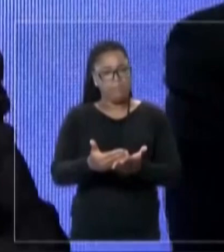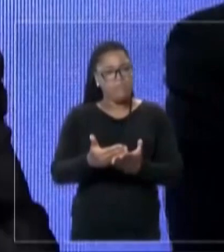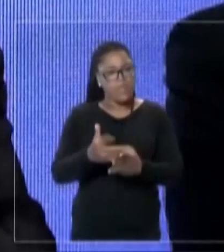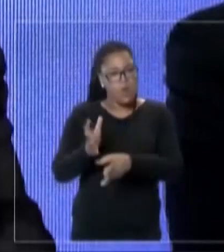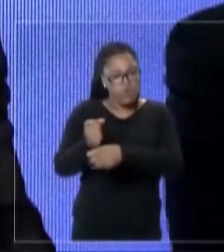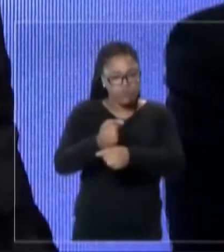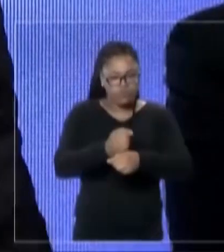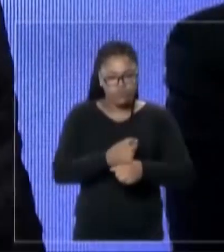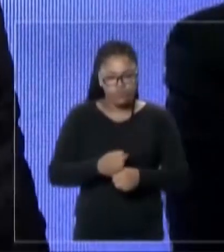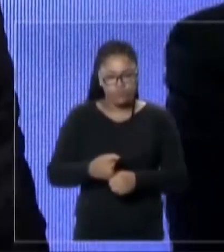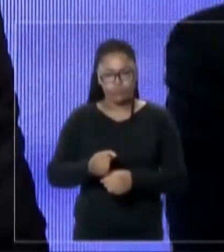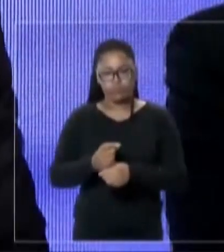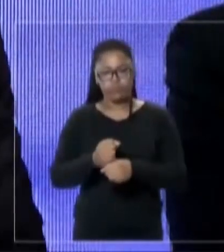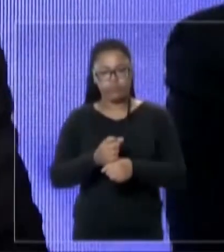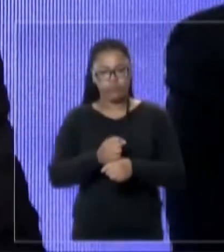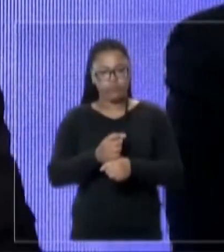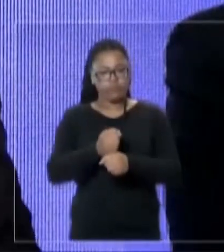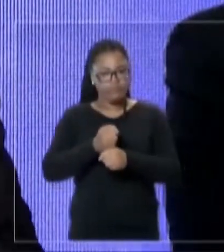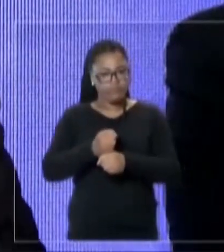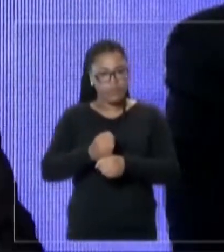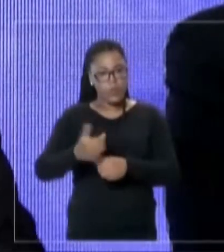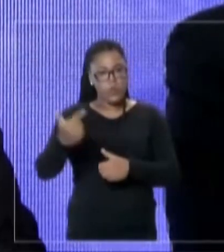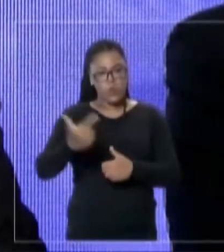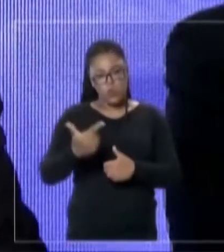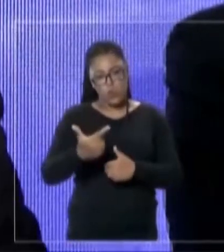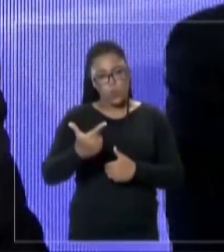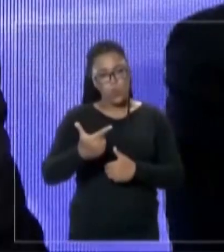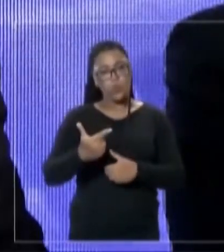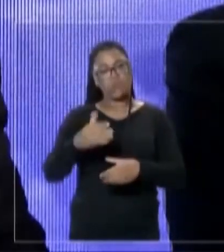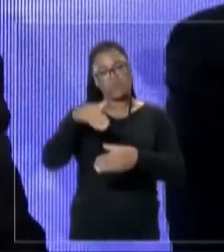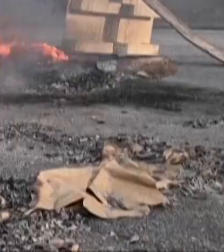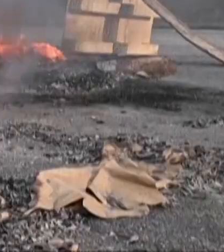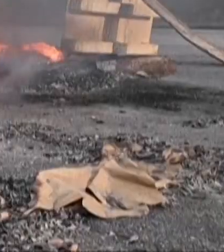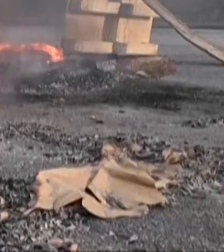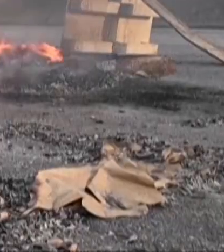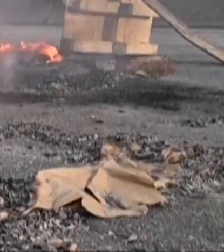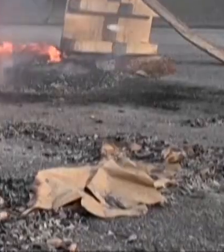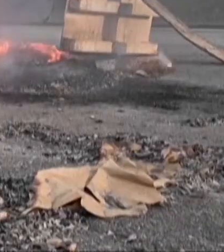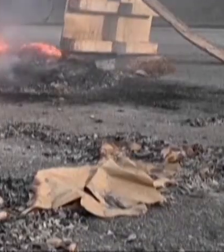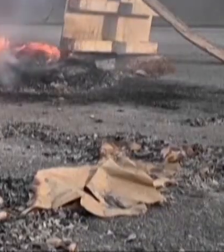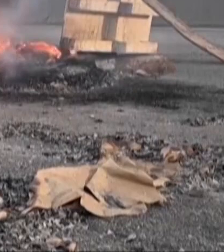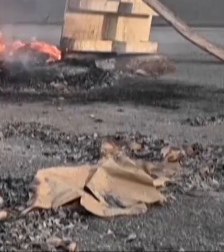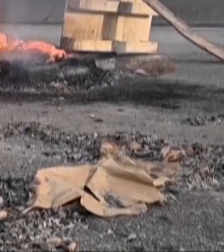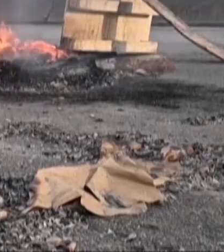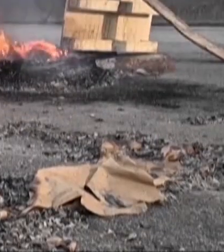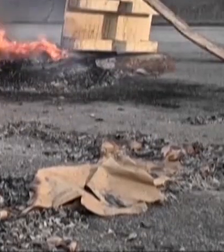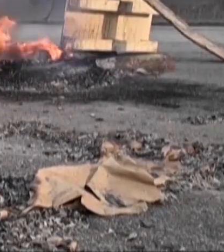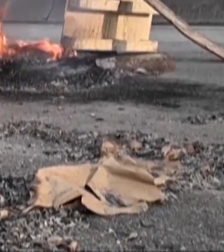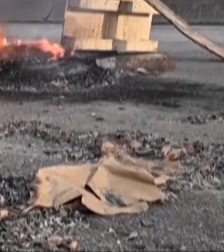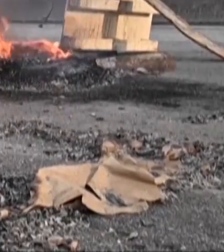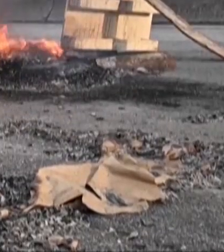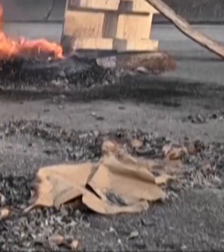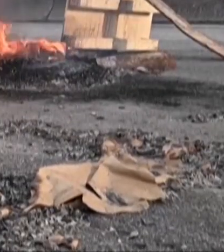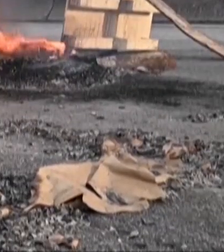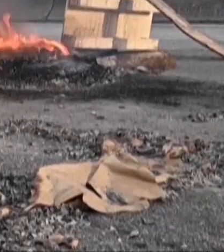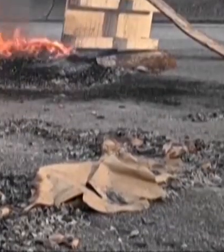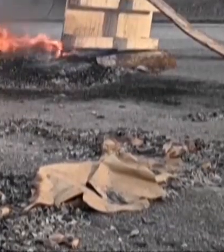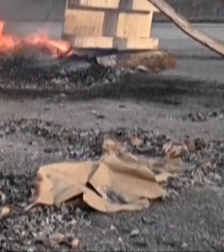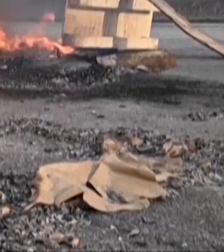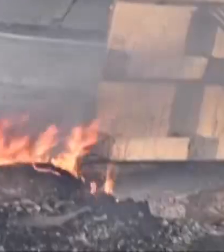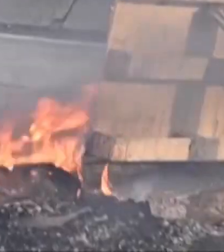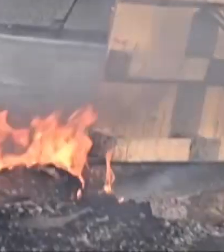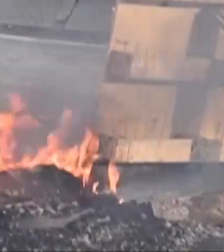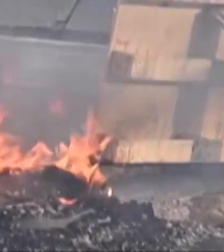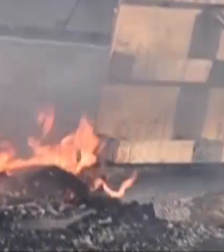e quer saber ainda dos eventuais recrutamentos para o segundo turno das eleições, suas lotações de origem e para onde